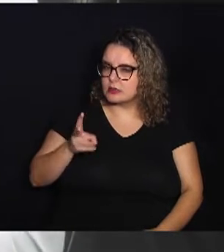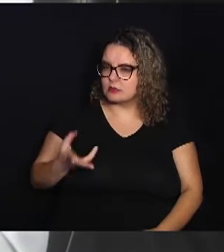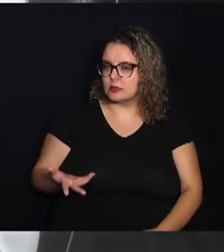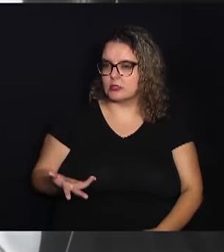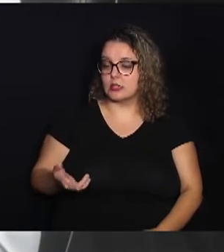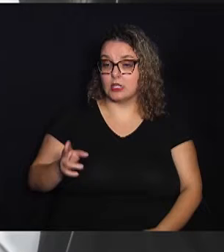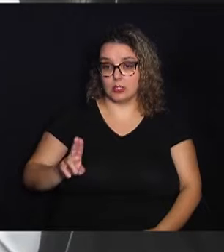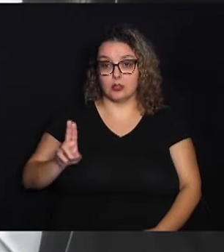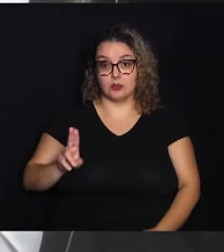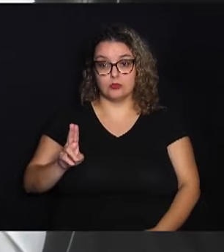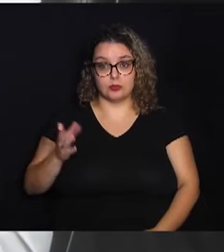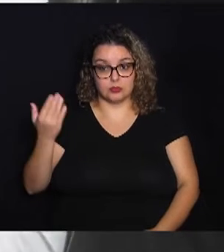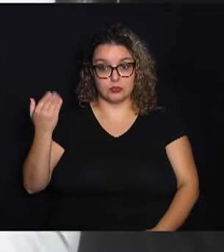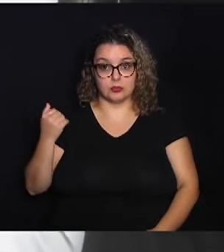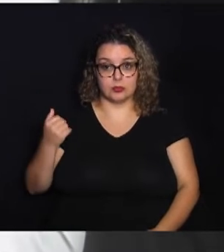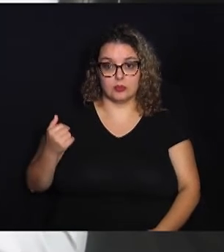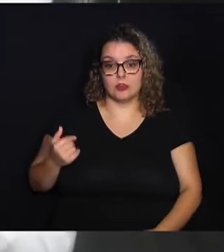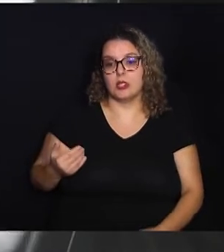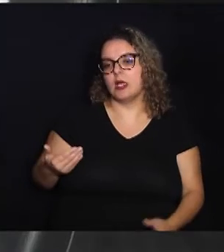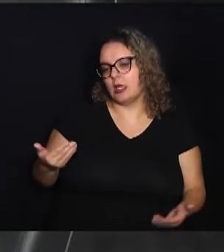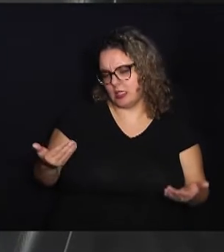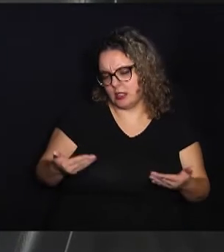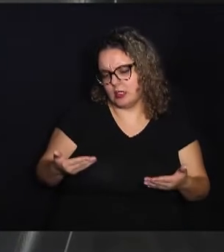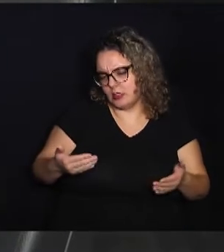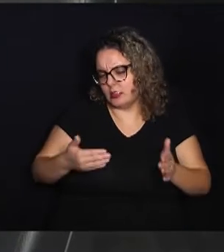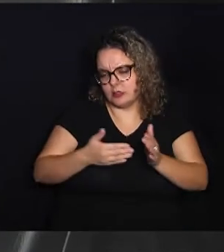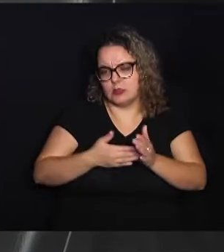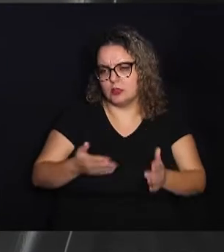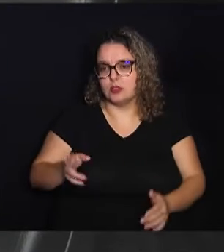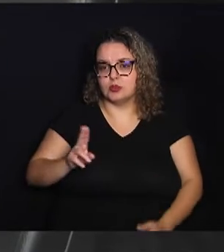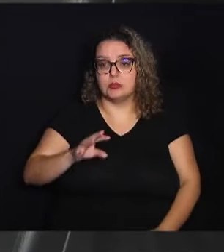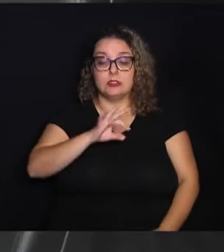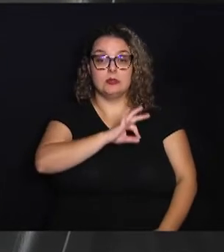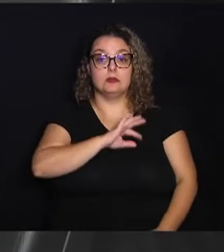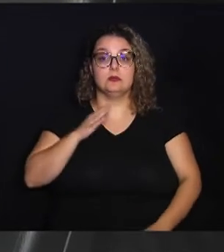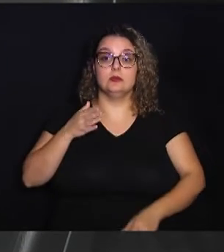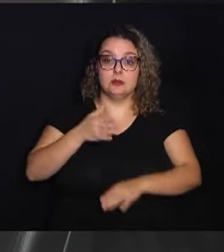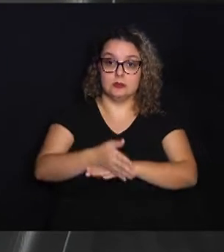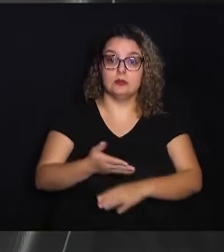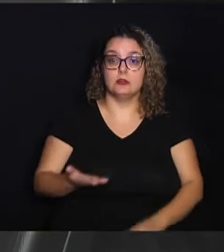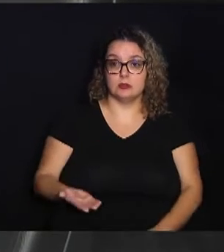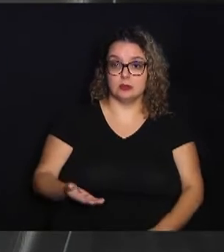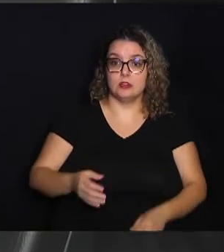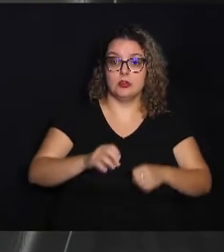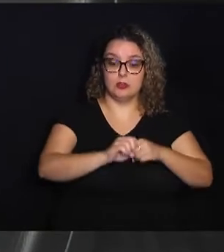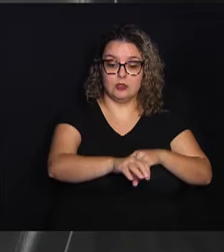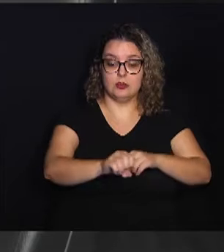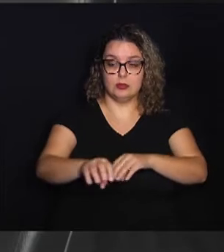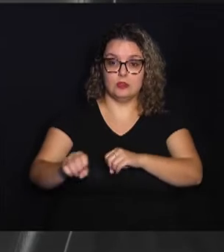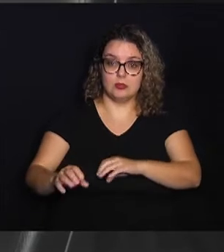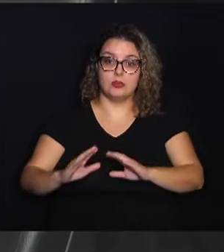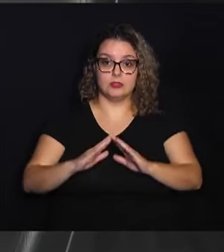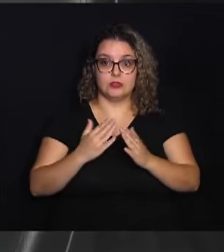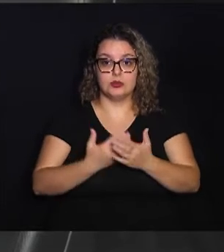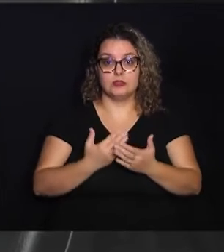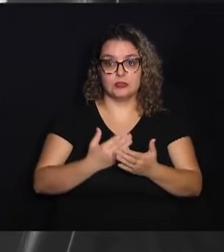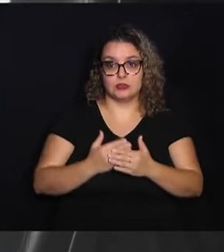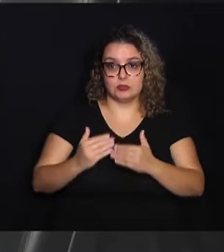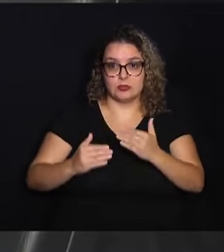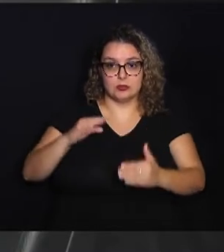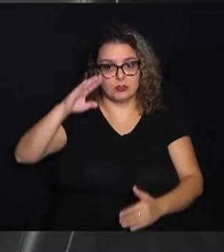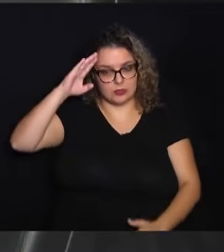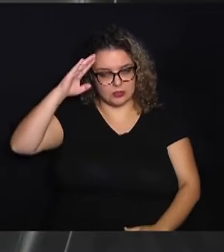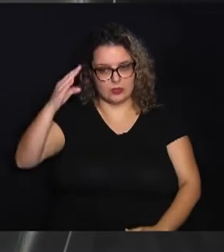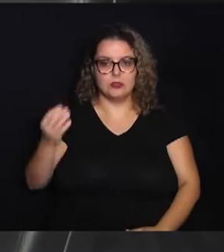usava algo que eu uso até hoje, né? Na polícia, quando a gente entra, né? Eu dei aula para a escola de formação de soldados, né? Os